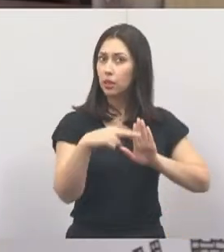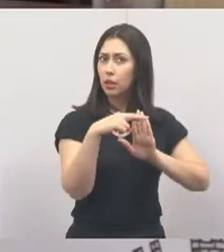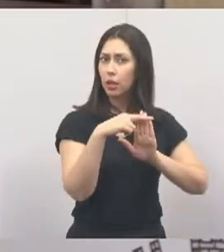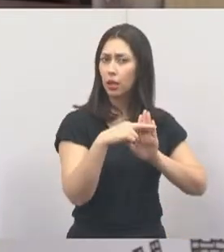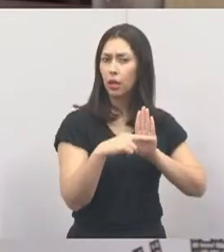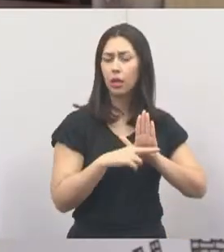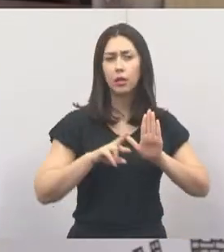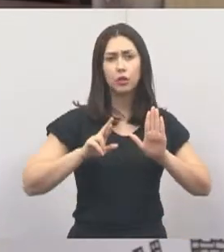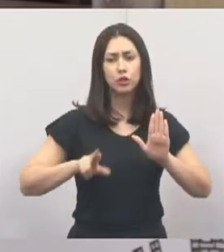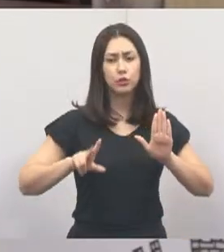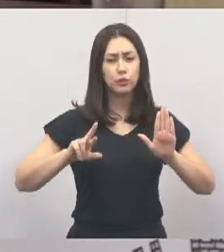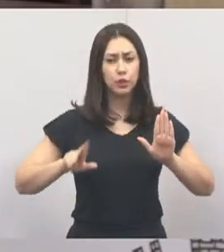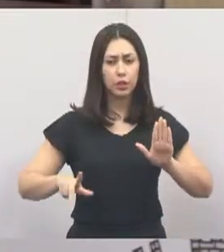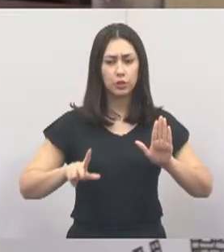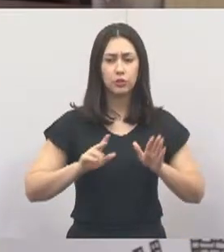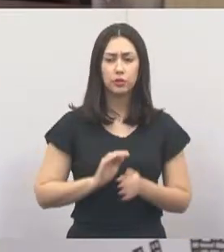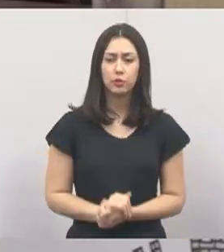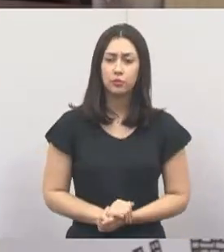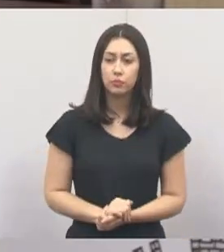configurações: